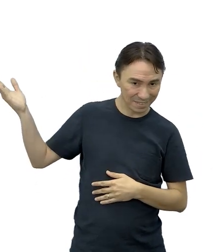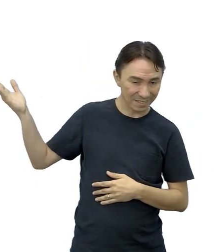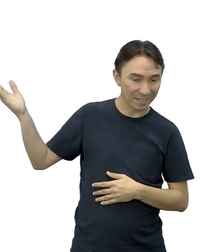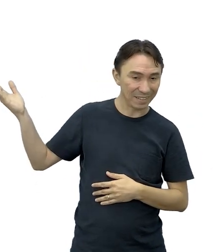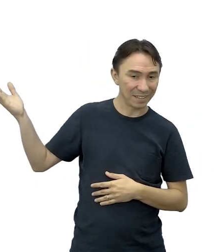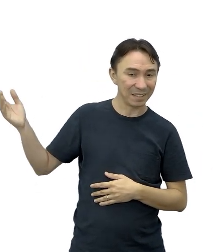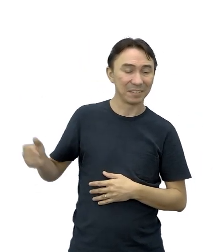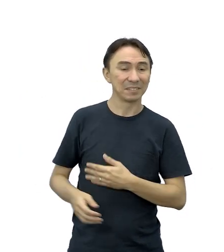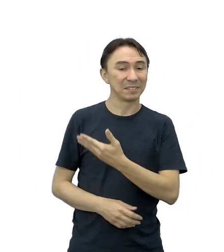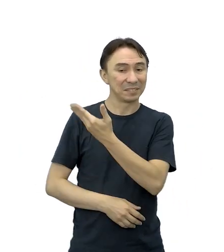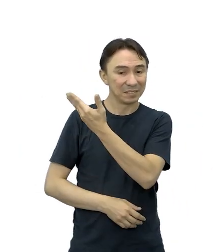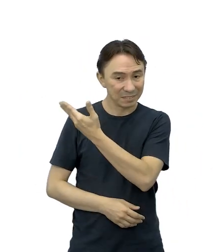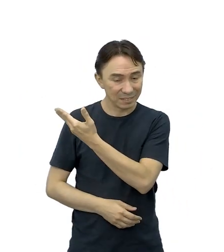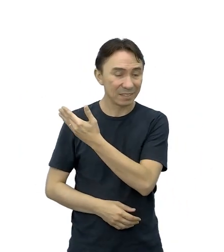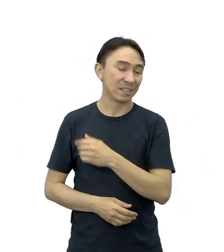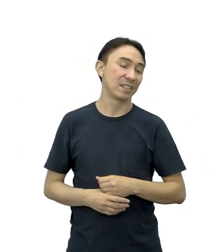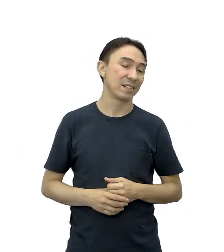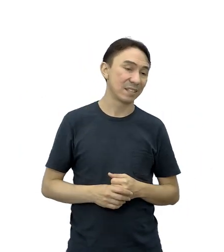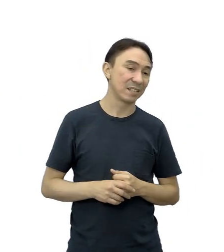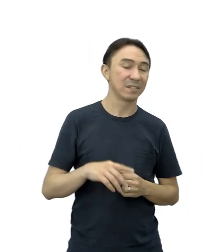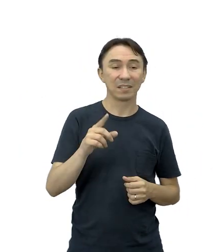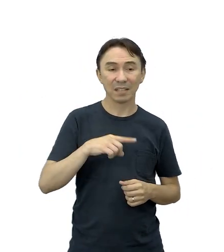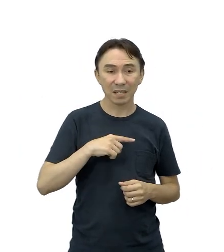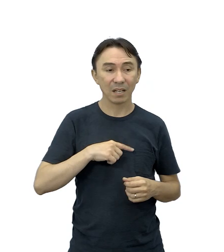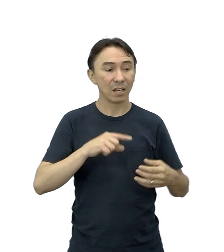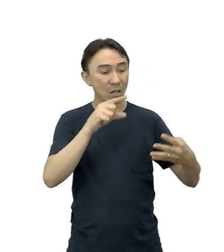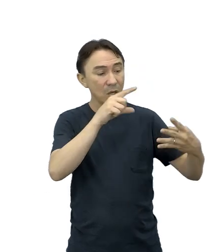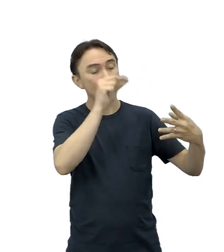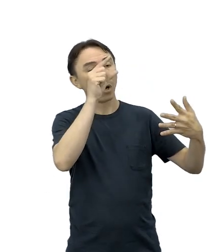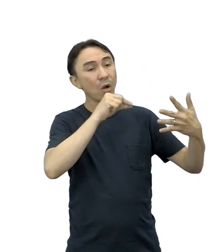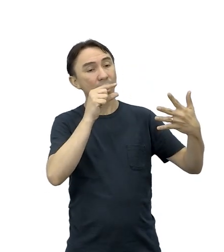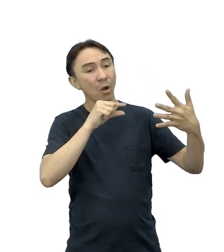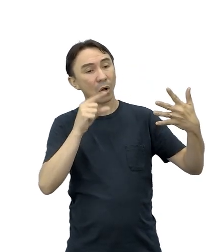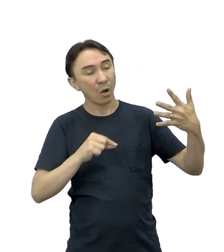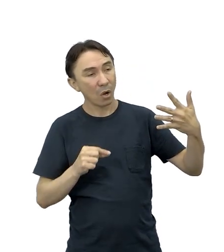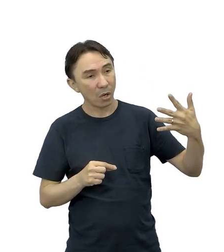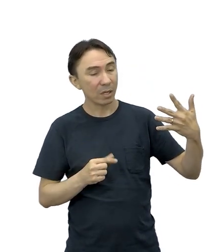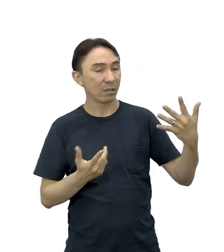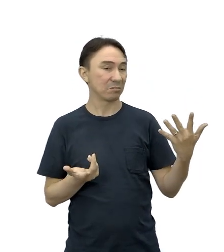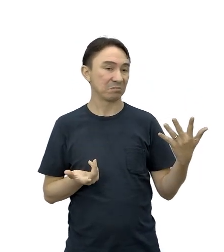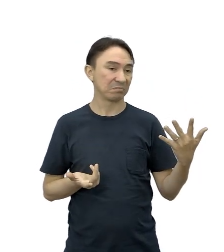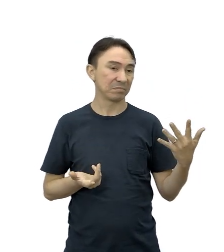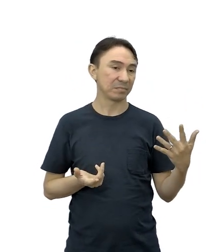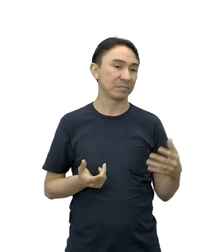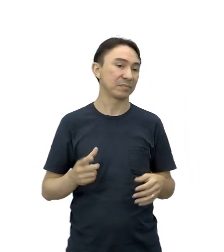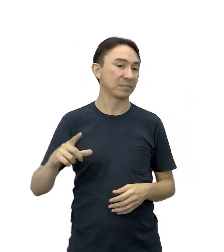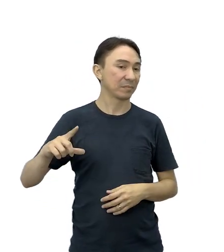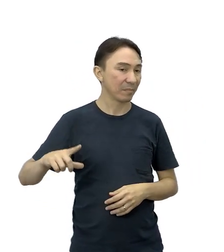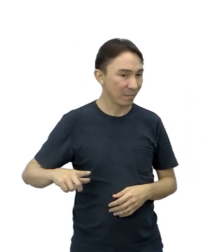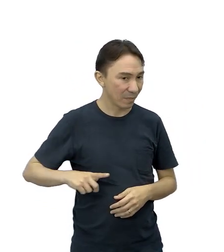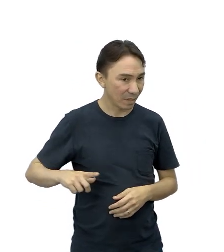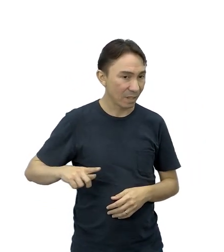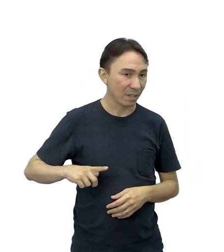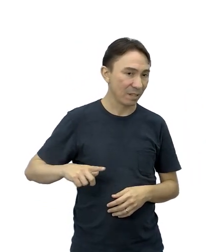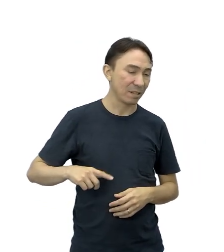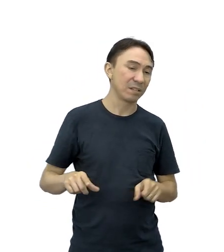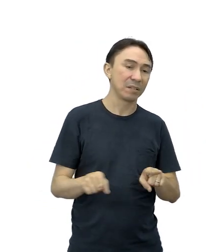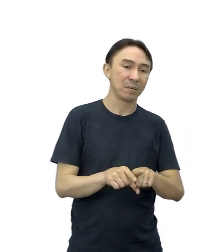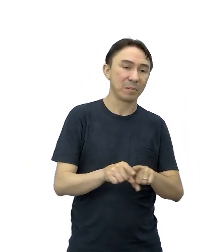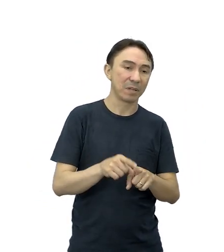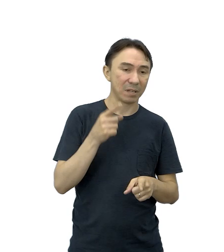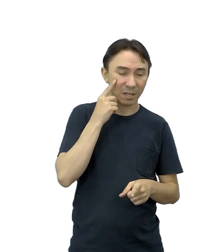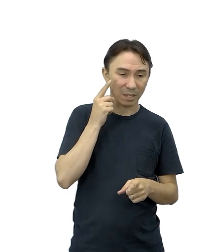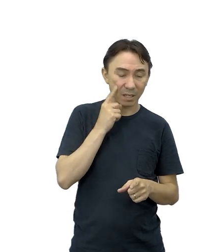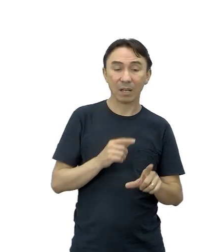ter que escolher na plataforma São Paulo, quando vocês entram, né? Nós temos aqui esses links que podem ser